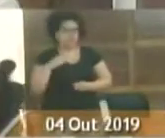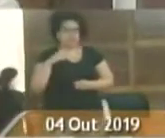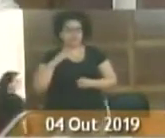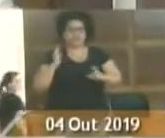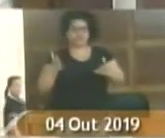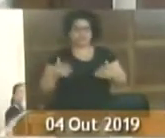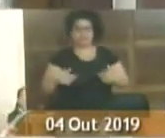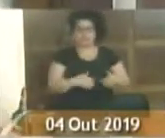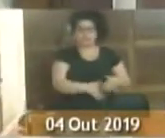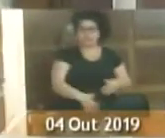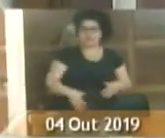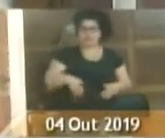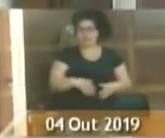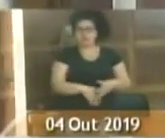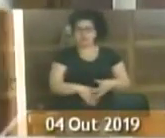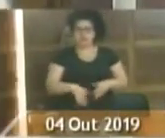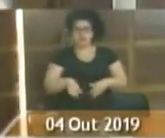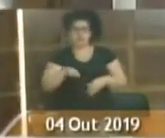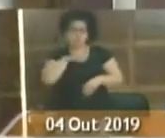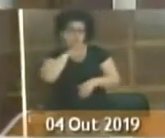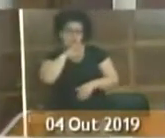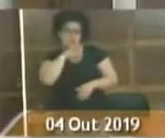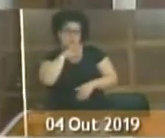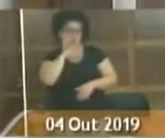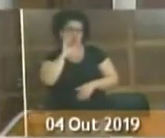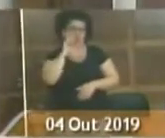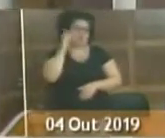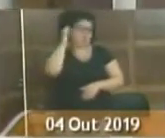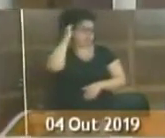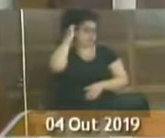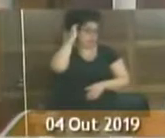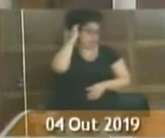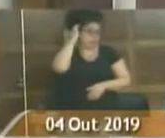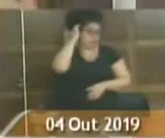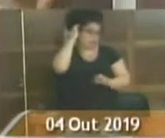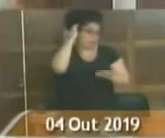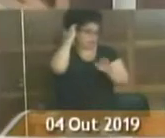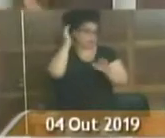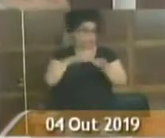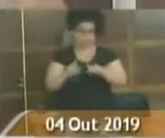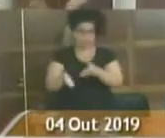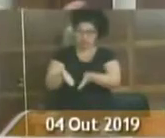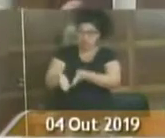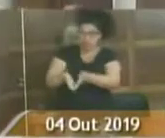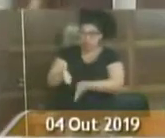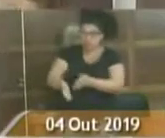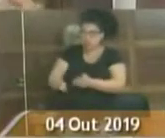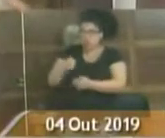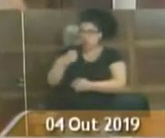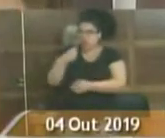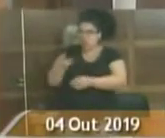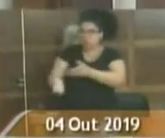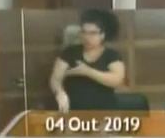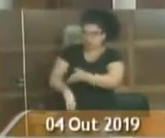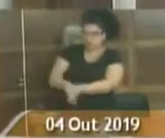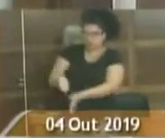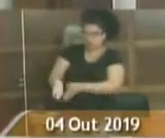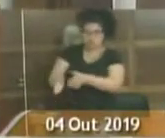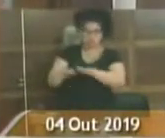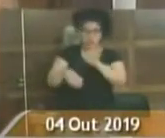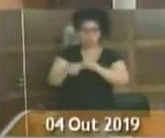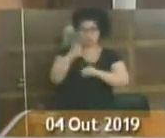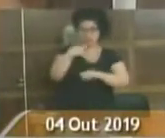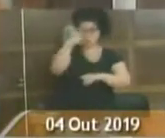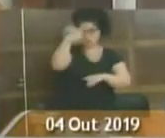fígado mais afetado. Então, às vezes, você pega também um bichinho desse de rua, você vai tratando ele com antifúngico, às vezes, esse animal ele pode